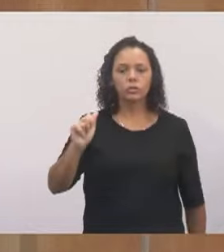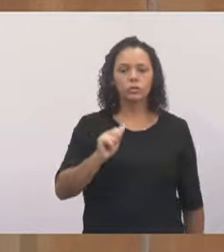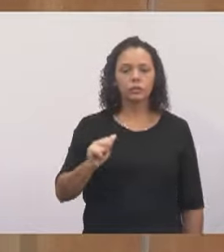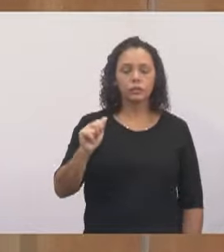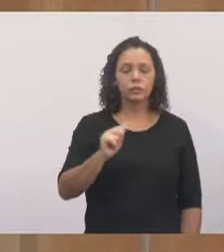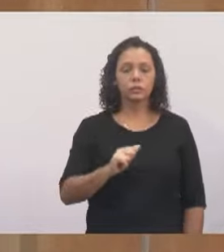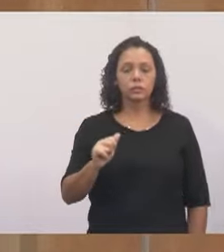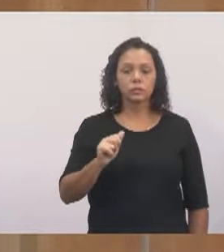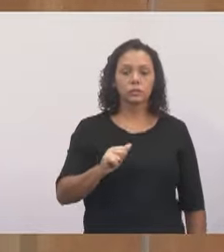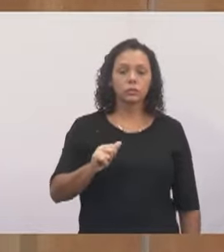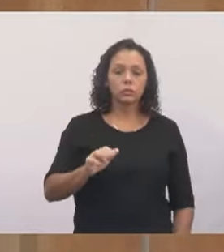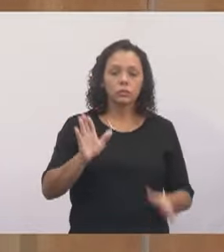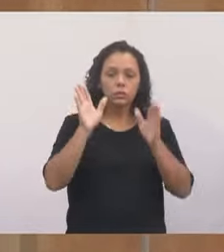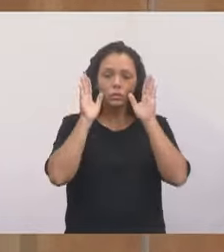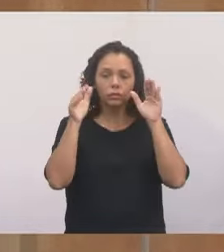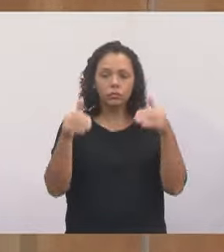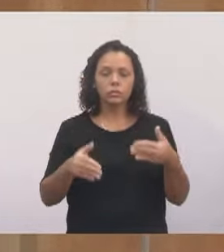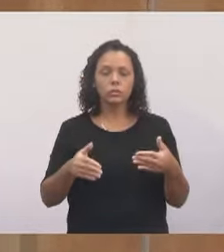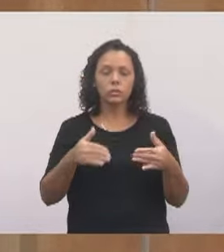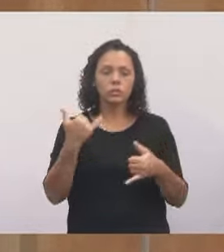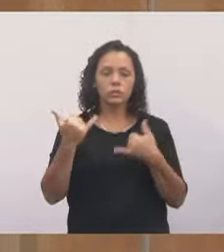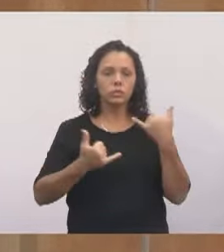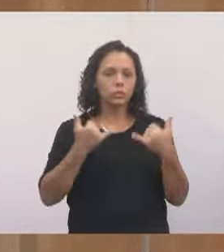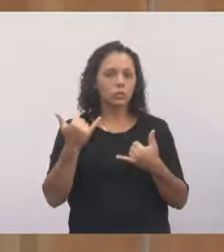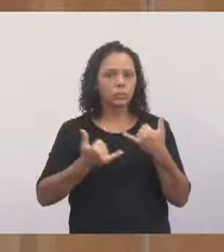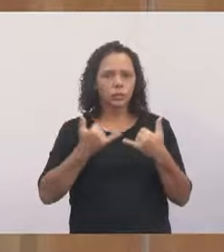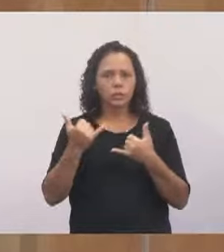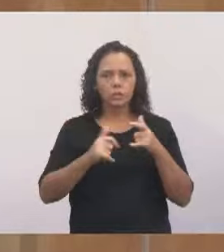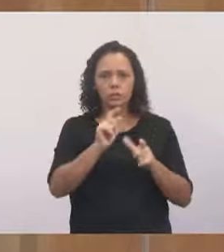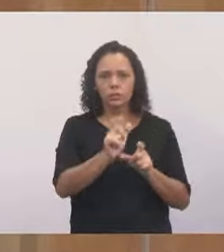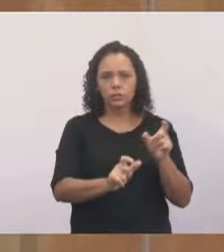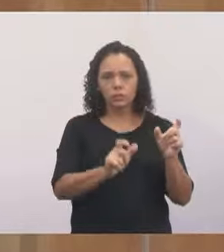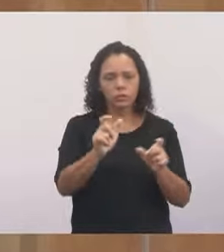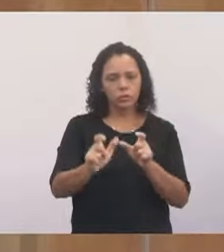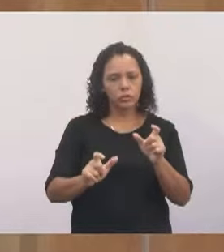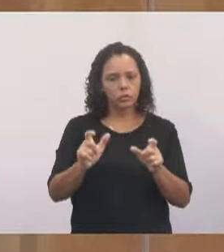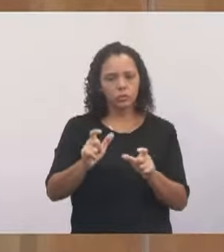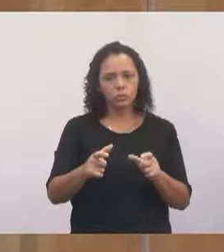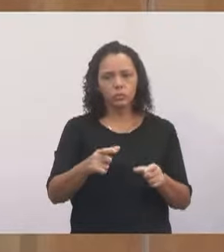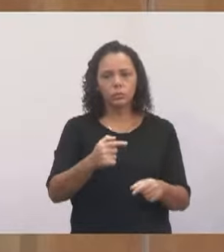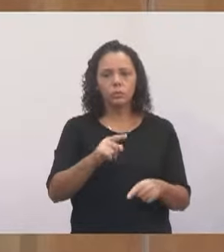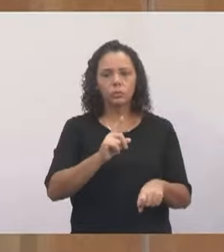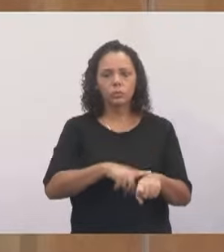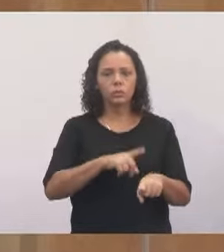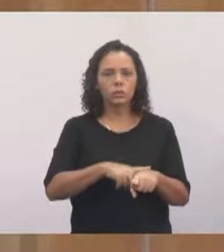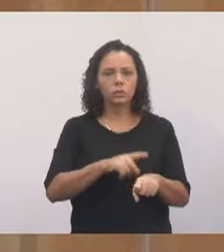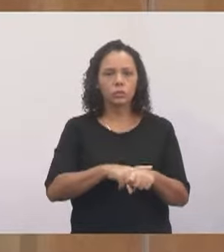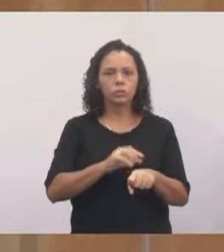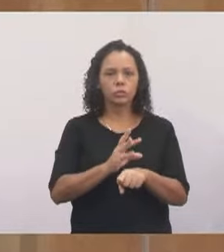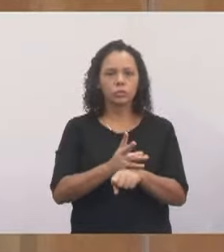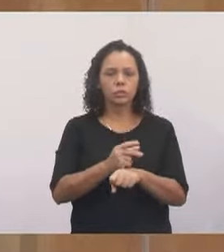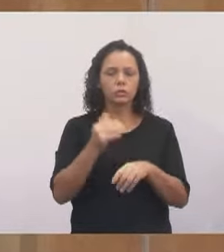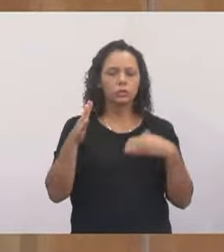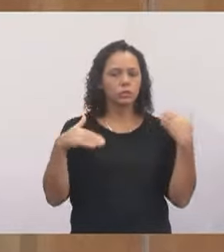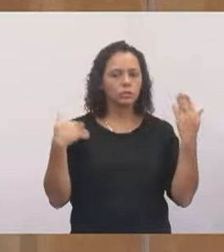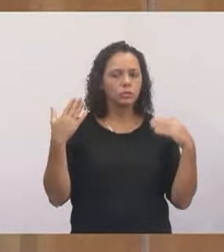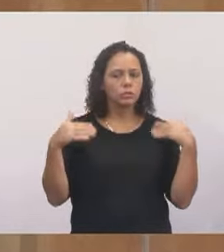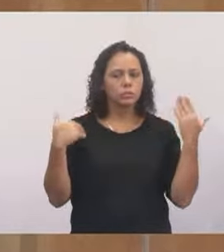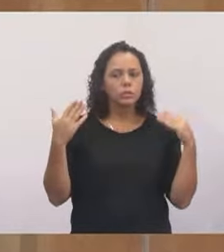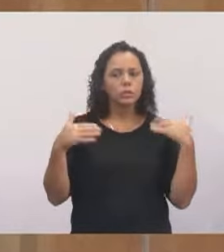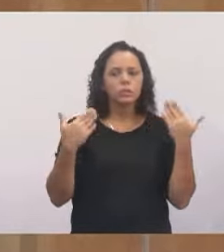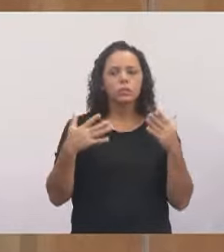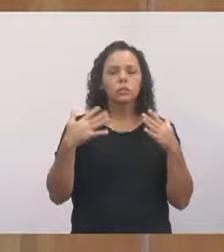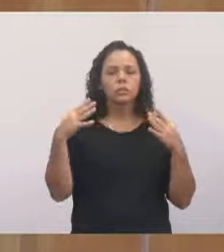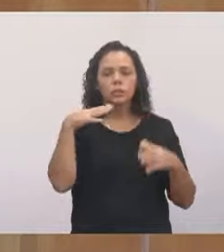né, com foco no lazer dos munícipes na cidade de Jacareí. Então, vou falar um pouquinho, né, de forma rápida